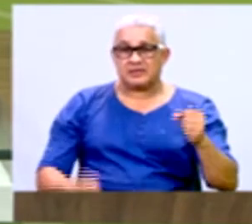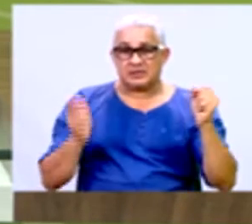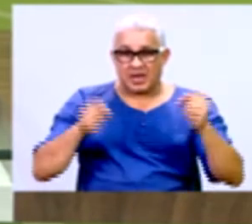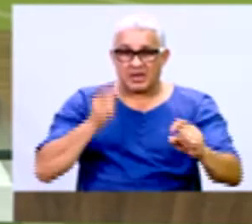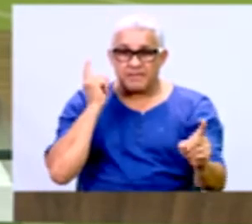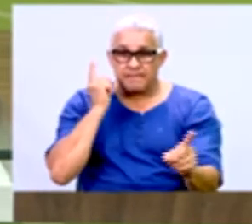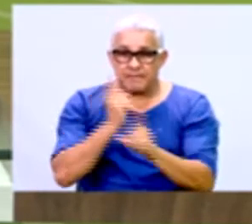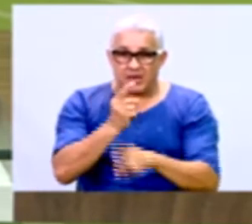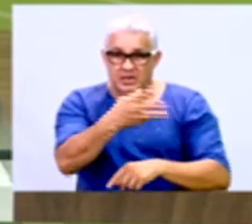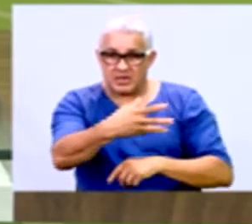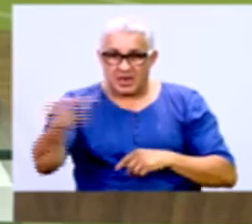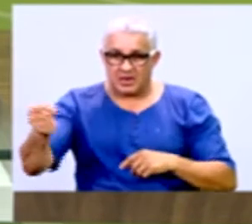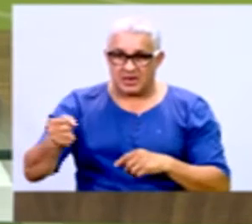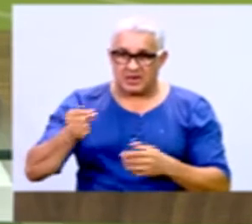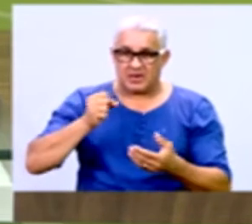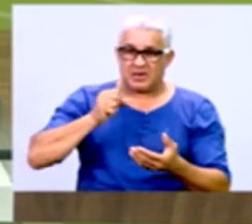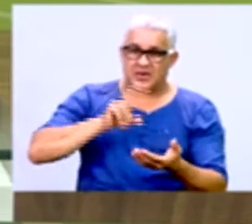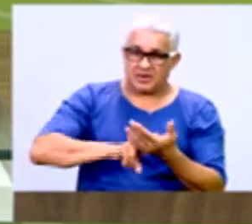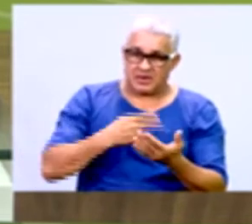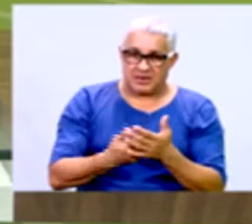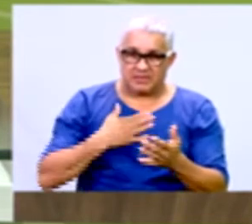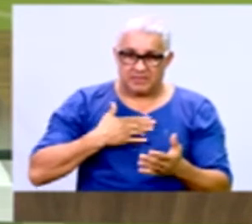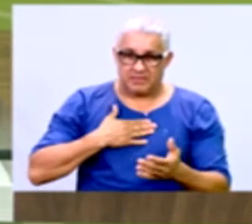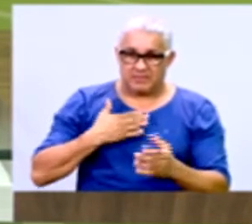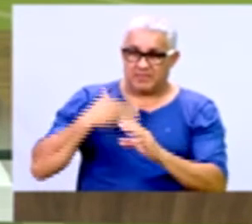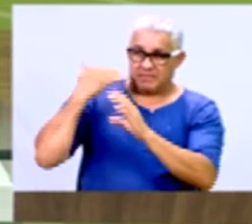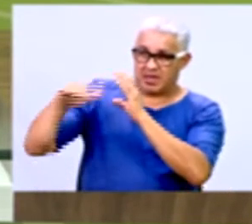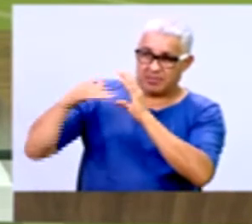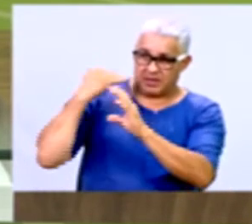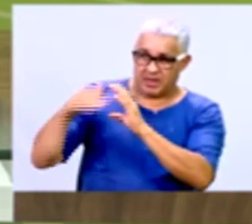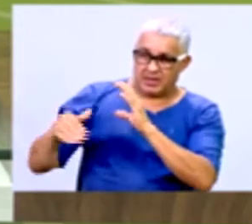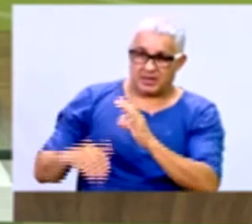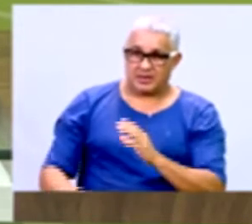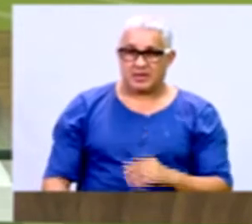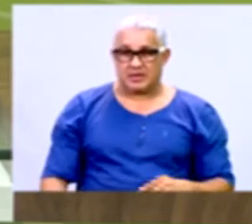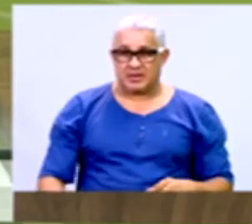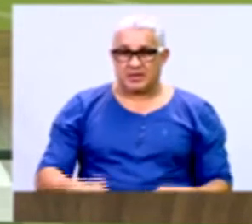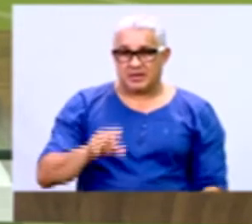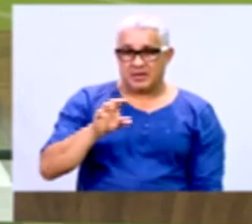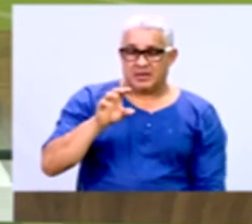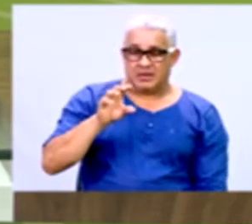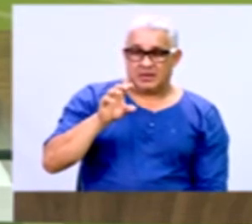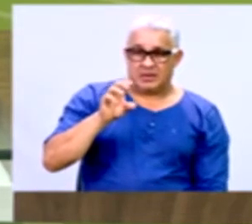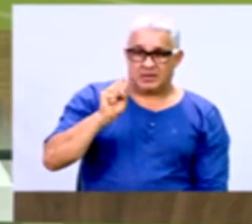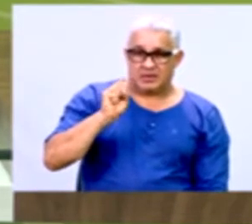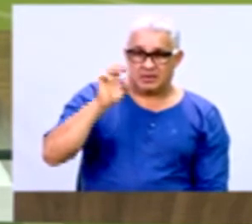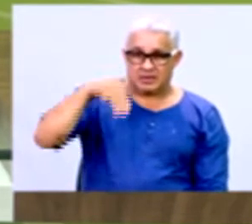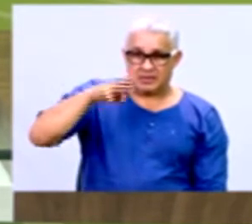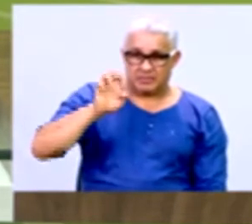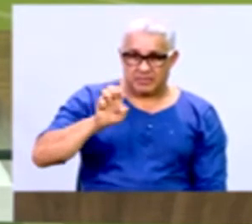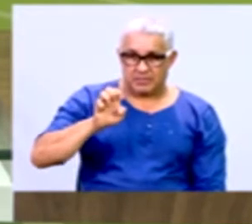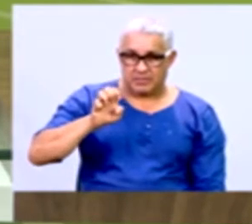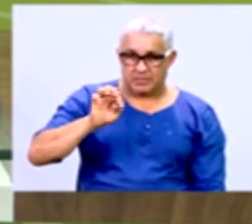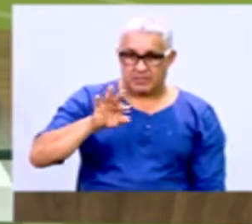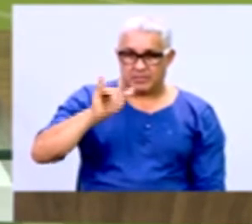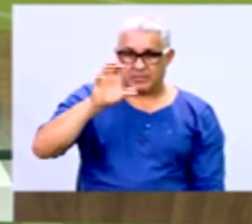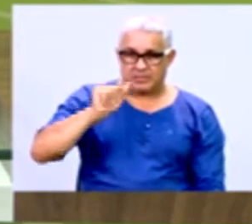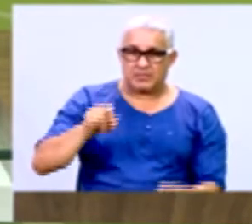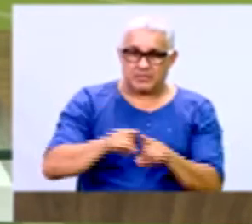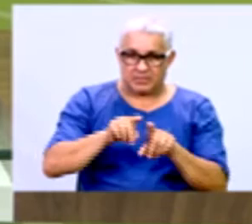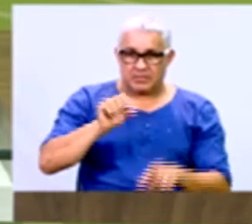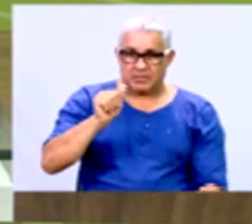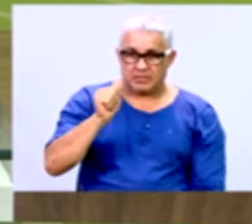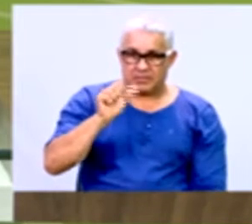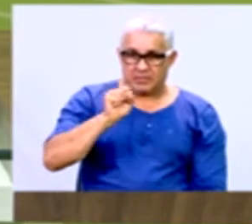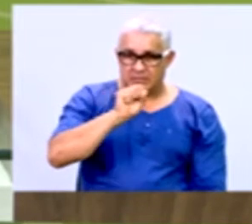consiga interpretar a mensagem que foi passada. A distinção entre assimétrica e simétrica está na questão da utilização das chaves,